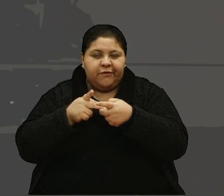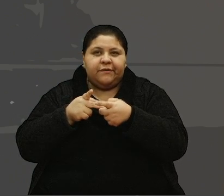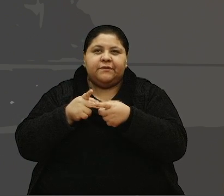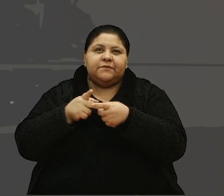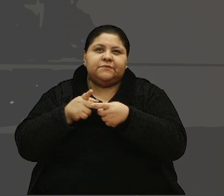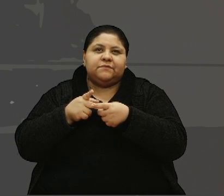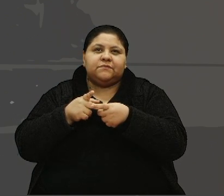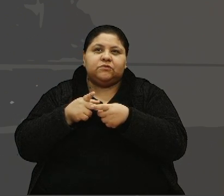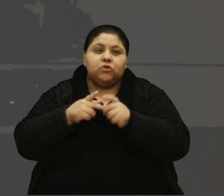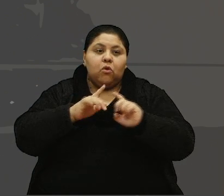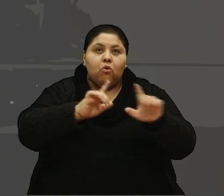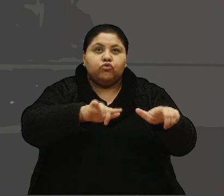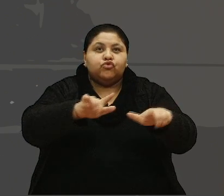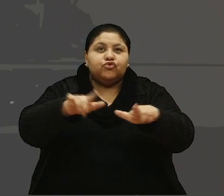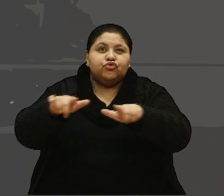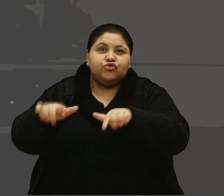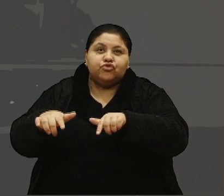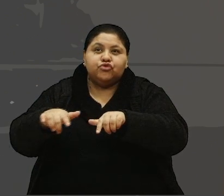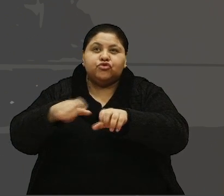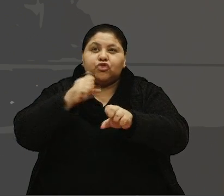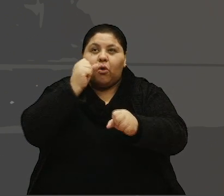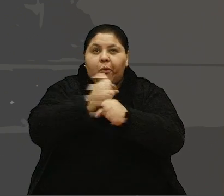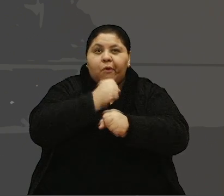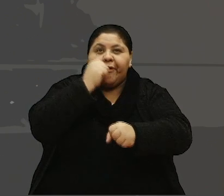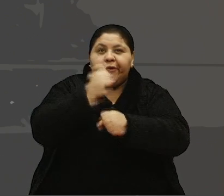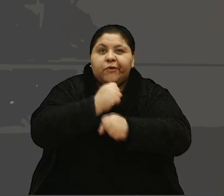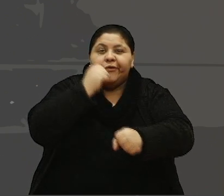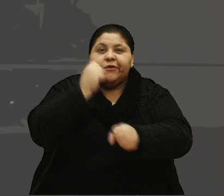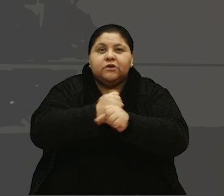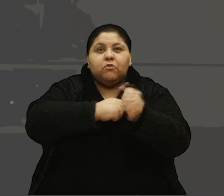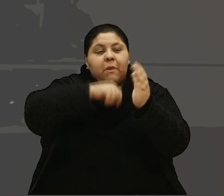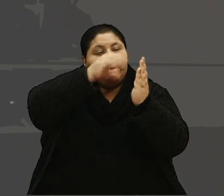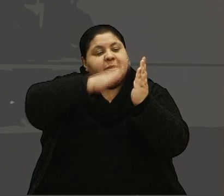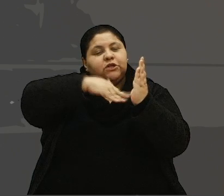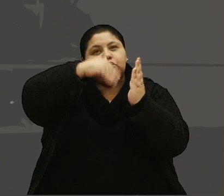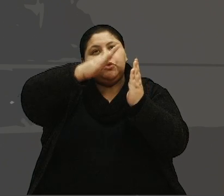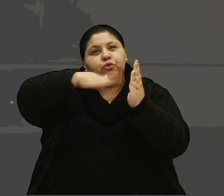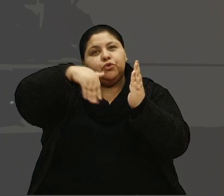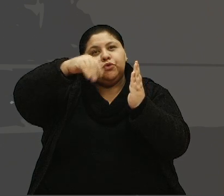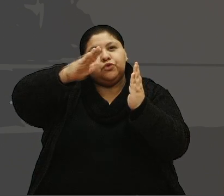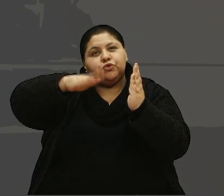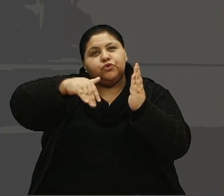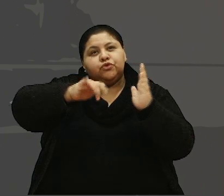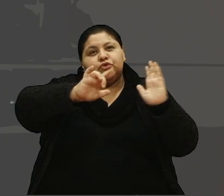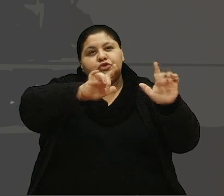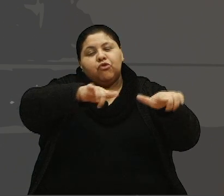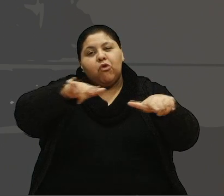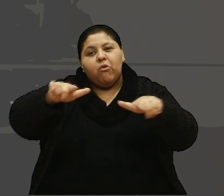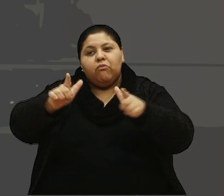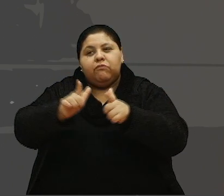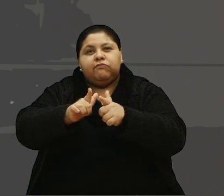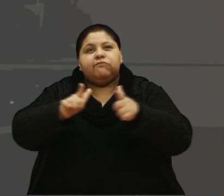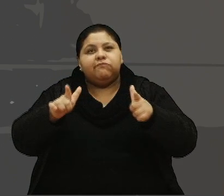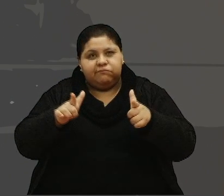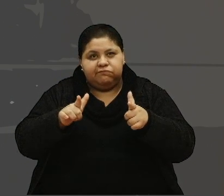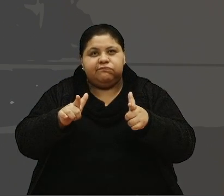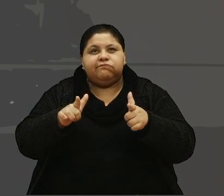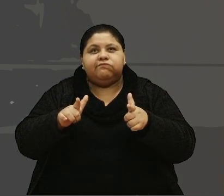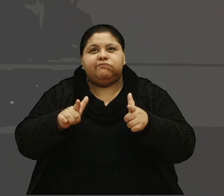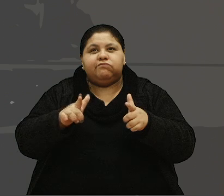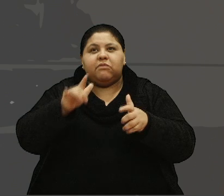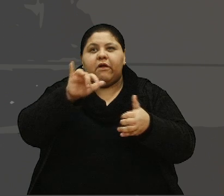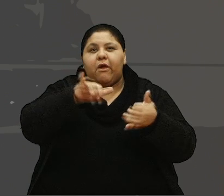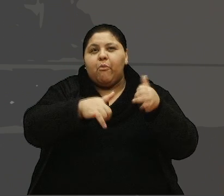os espaços, as reformas, uma pintura, as salas ampliadas,